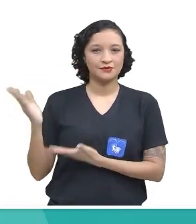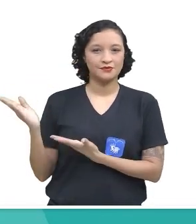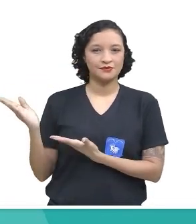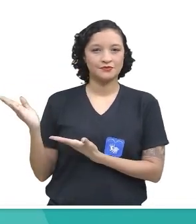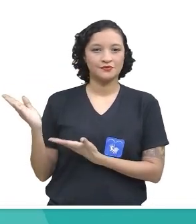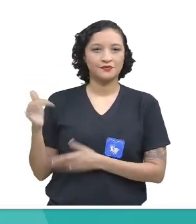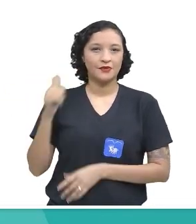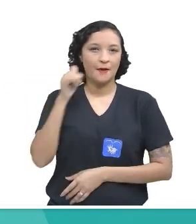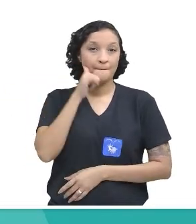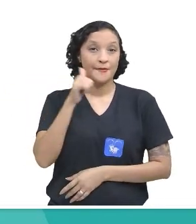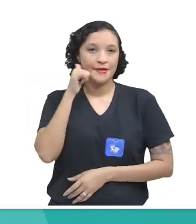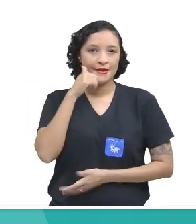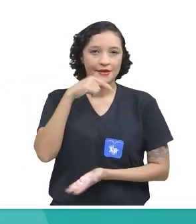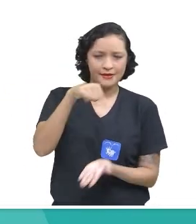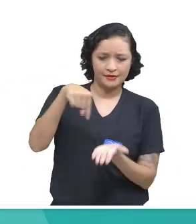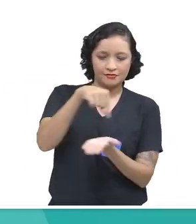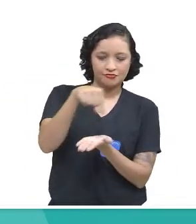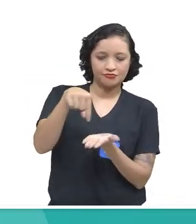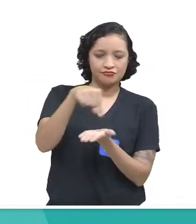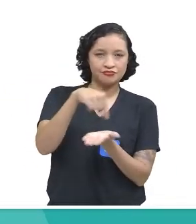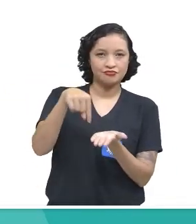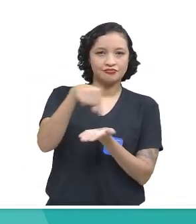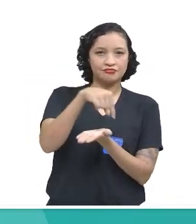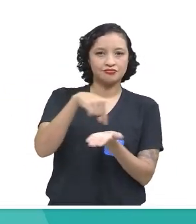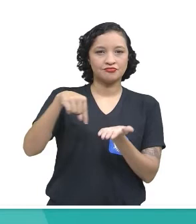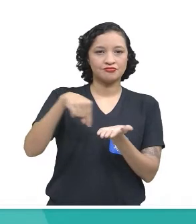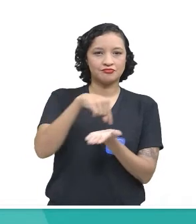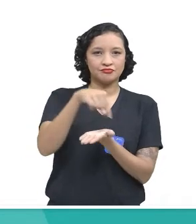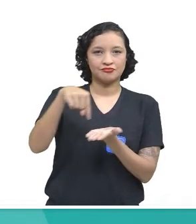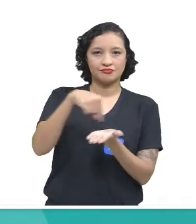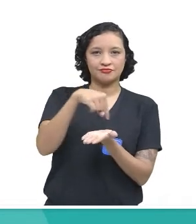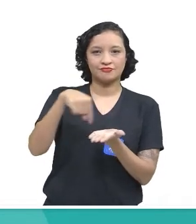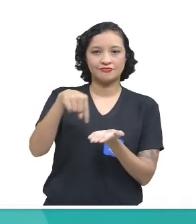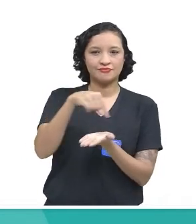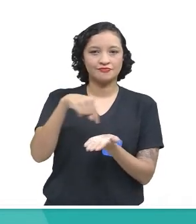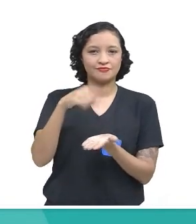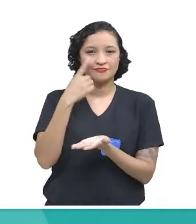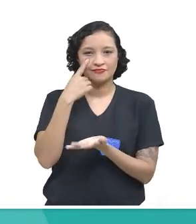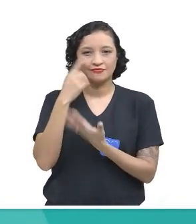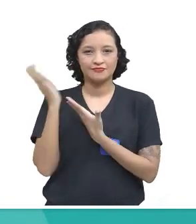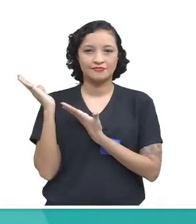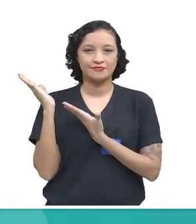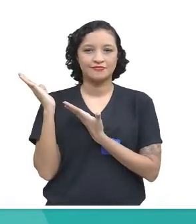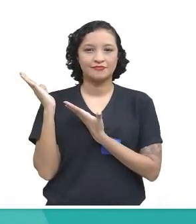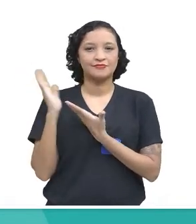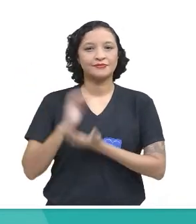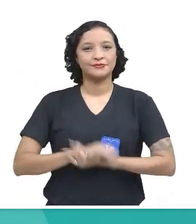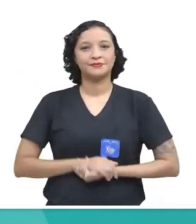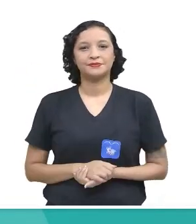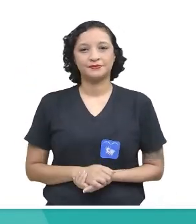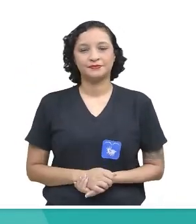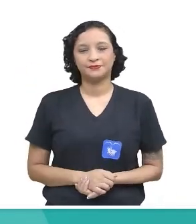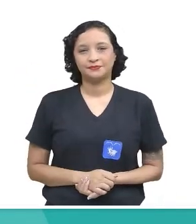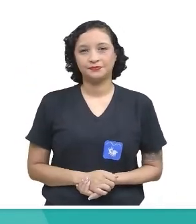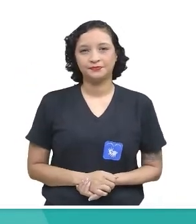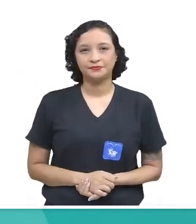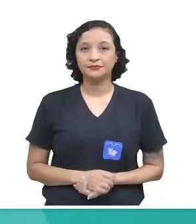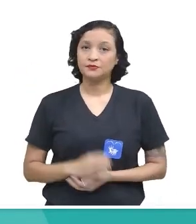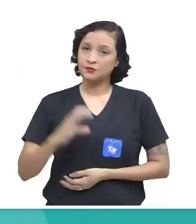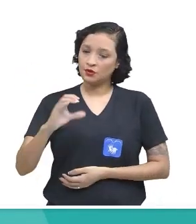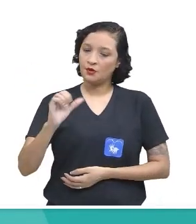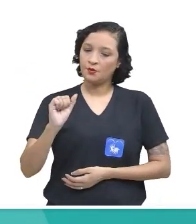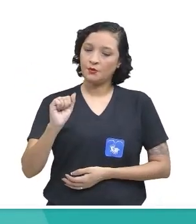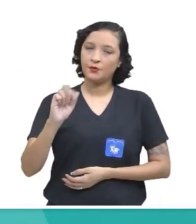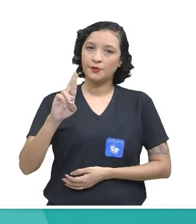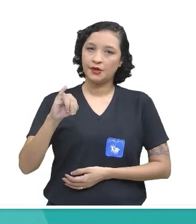bonequinha girando, fazendo os passos. Pode pôr, tá certo? Então, olha só. O carimbó, como